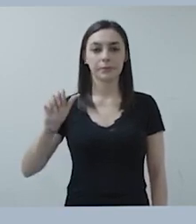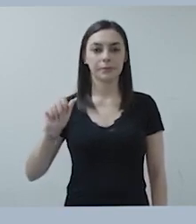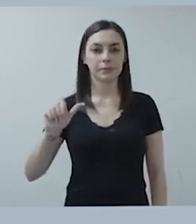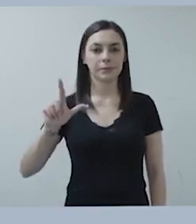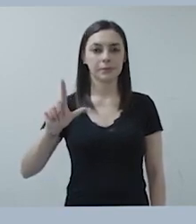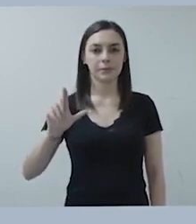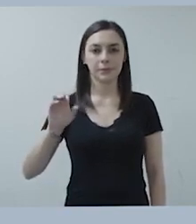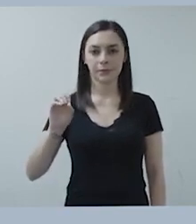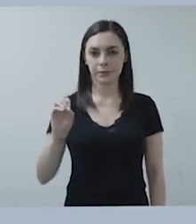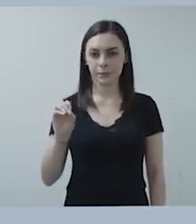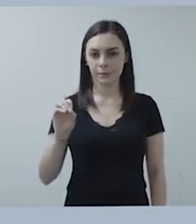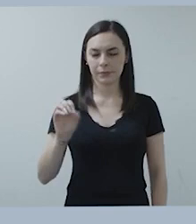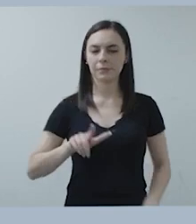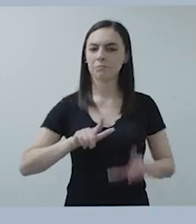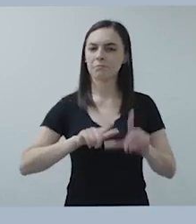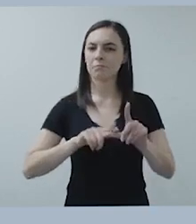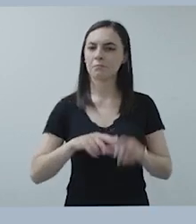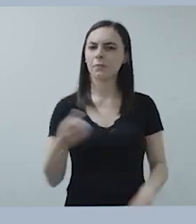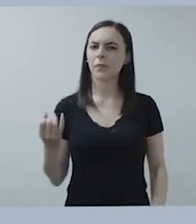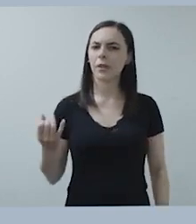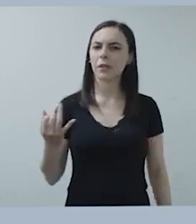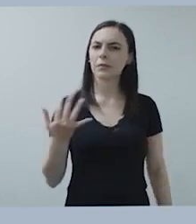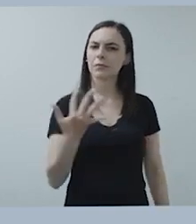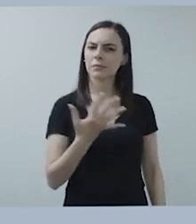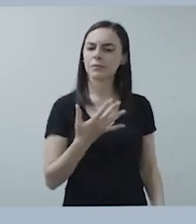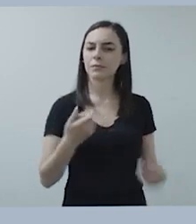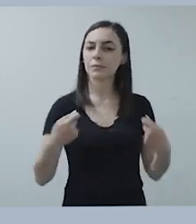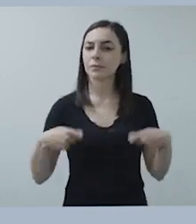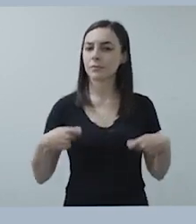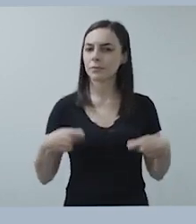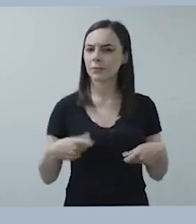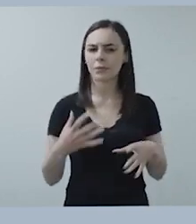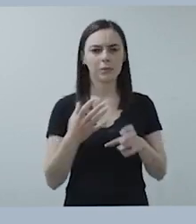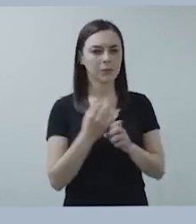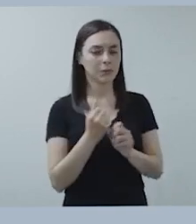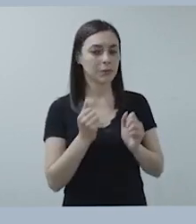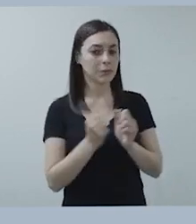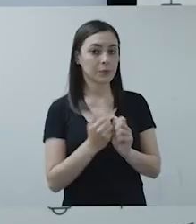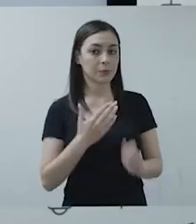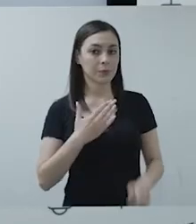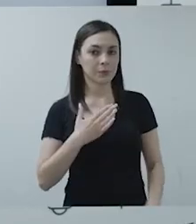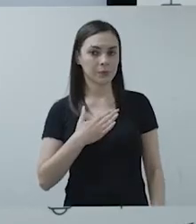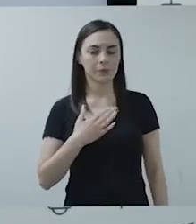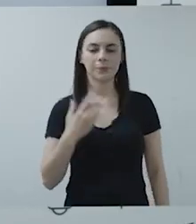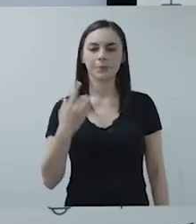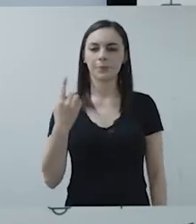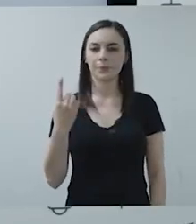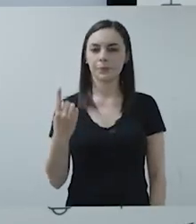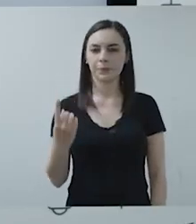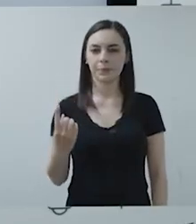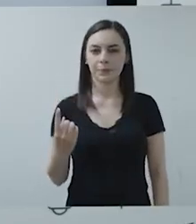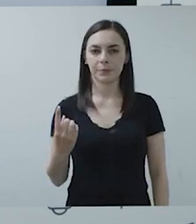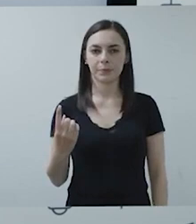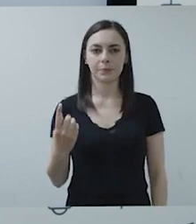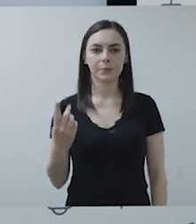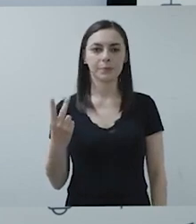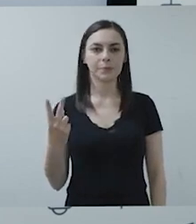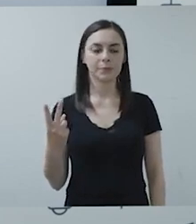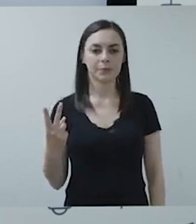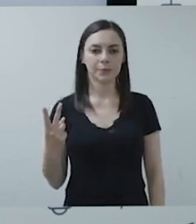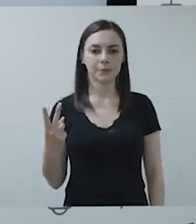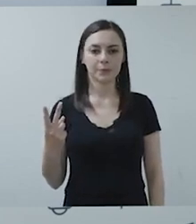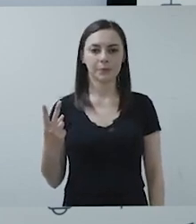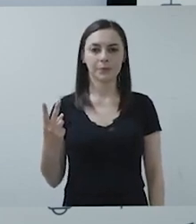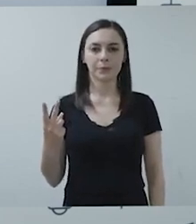Galo. Quantas letras nós precisamos, então? Contem aqui comigo. Uma,